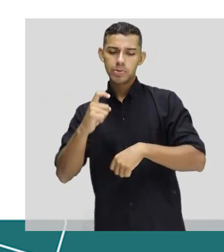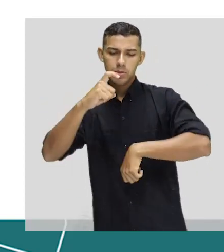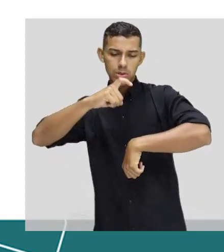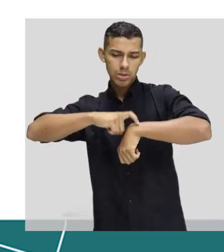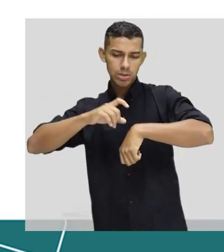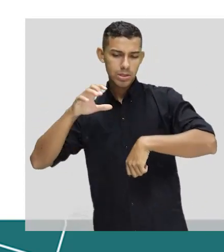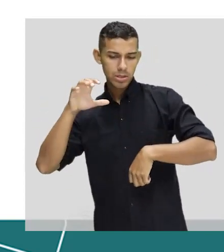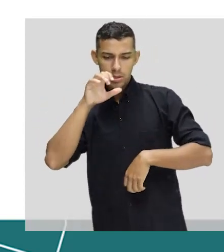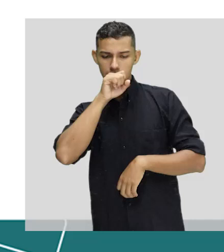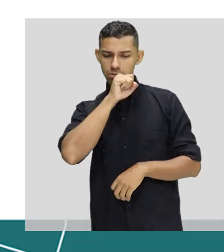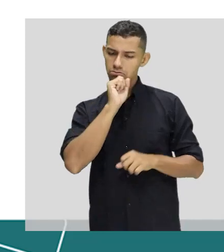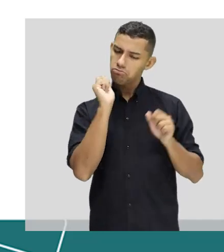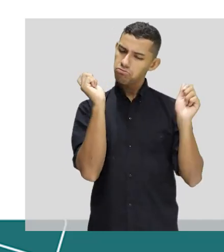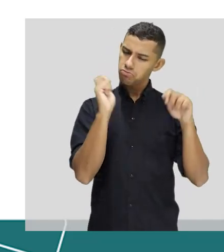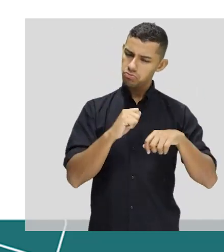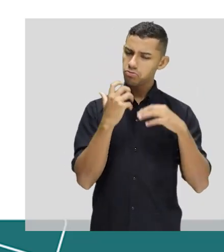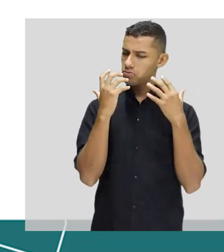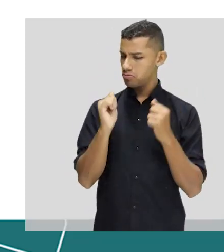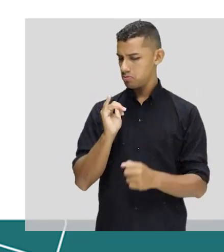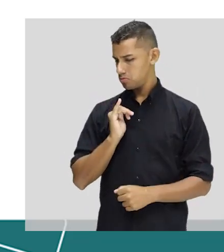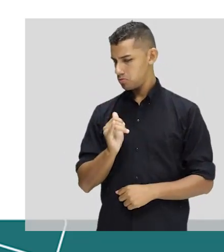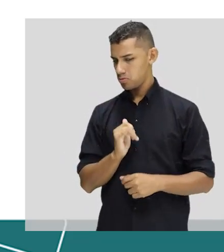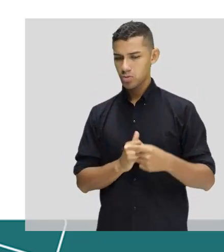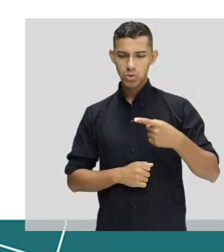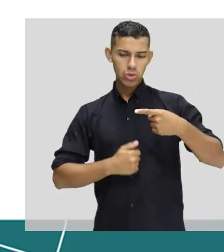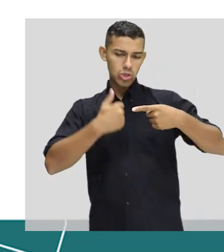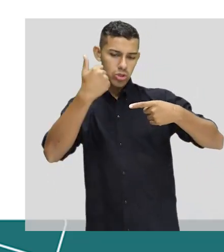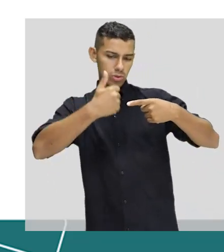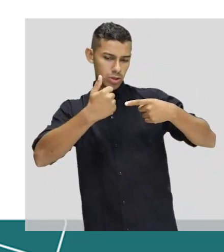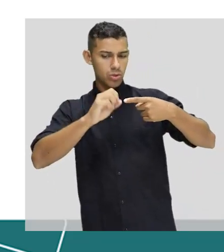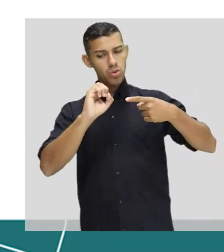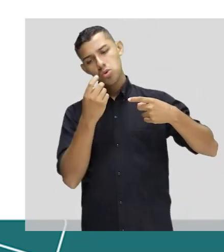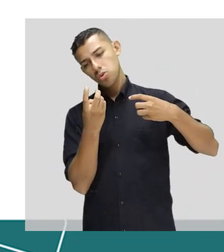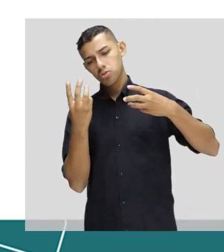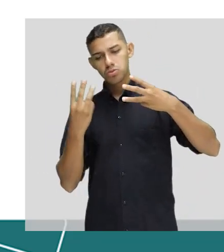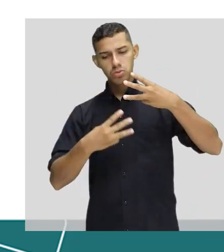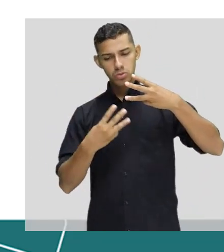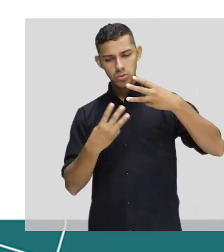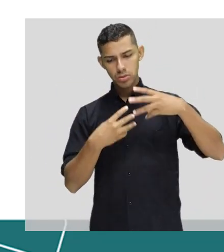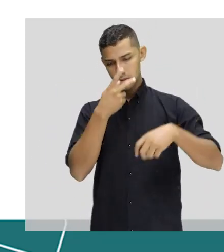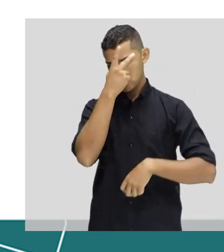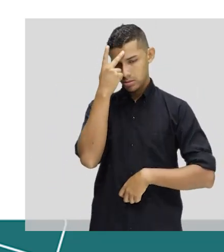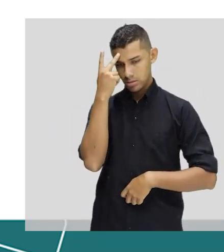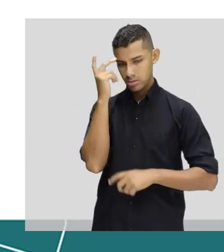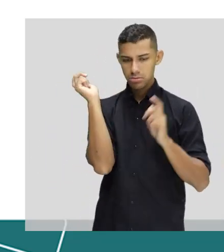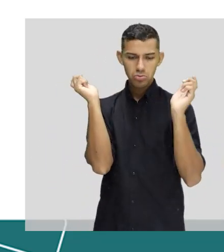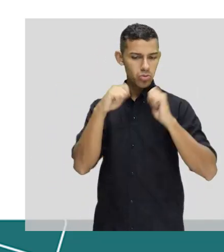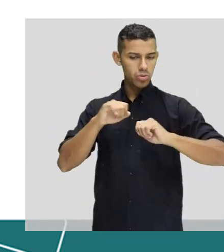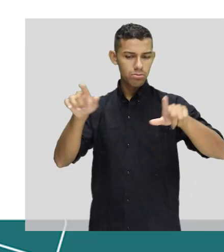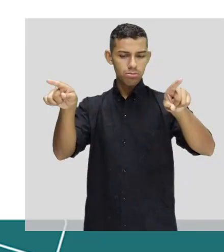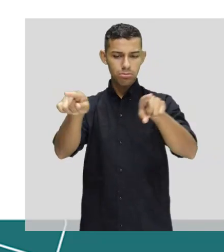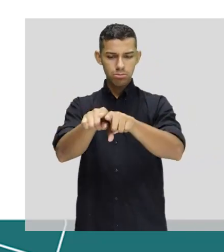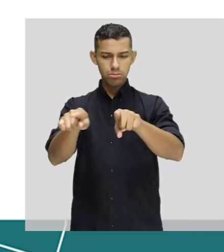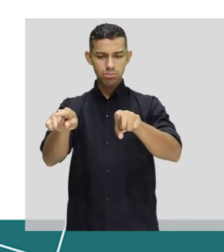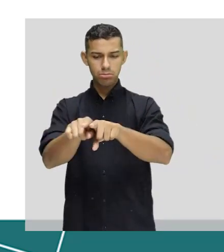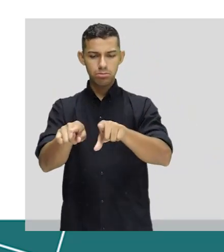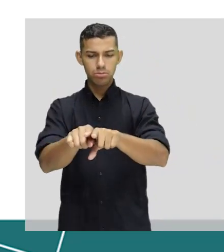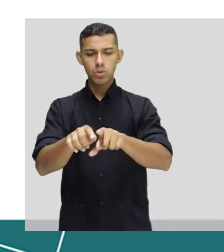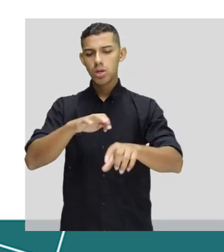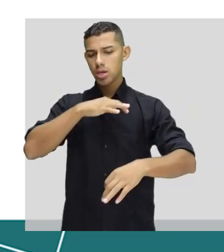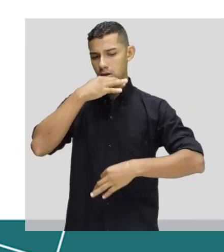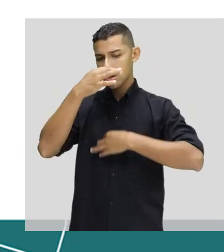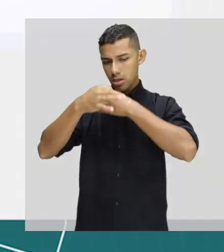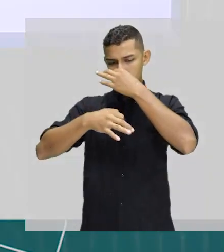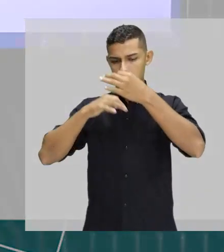bastante curto. Admite o narrador em primeira ou em terceira pessoa e é um discurso literário e jornalístico, ou seja, ele